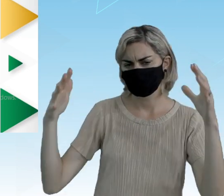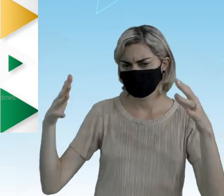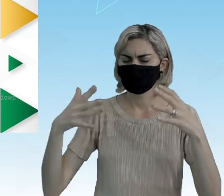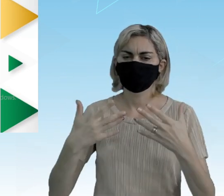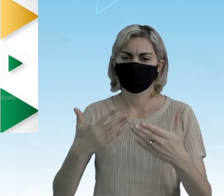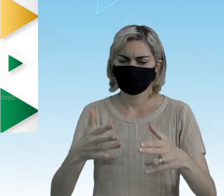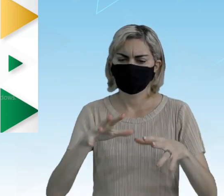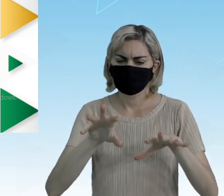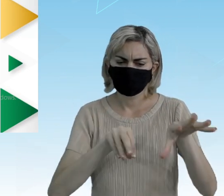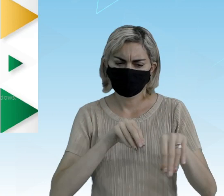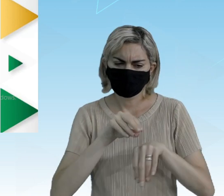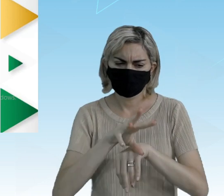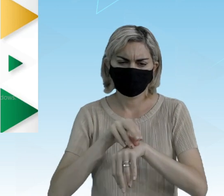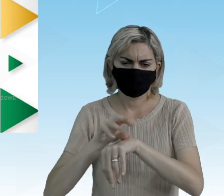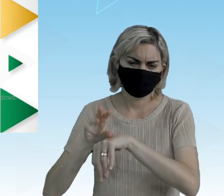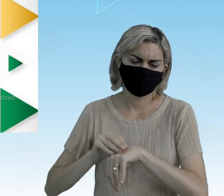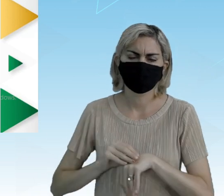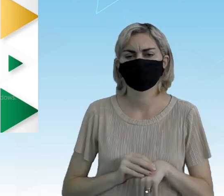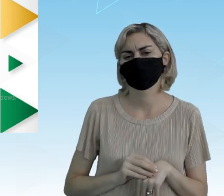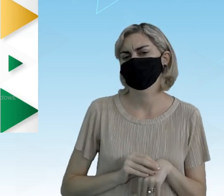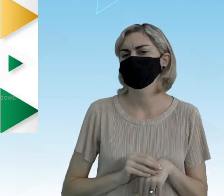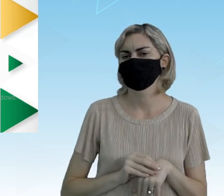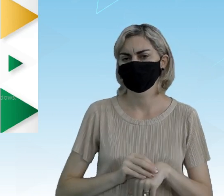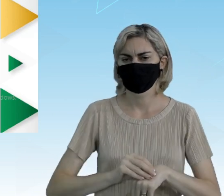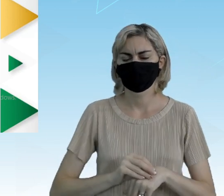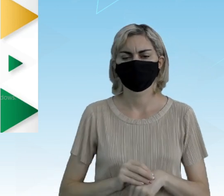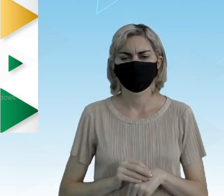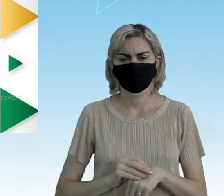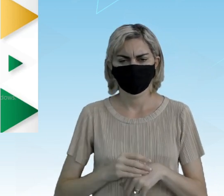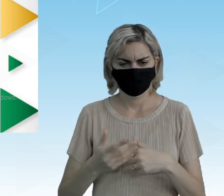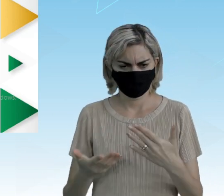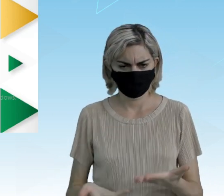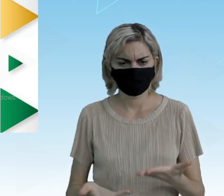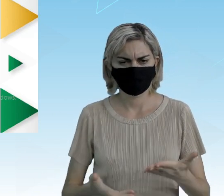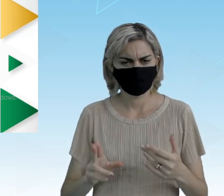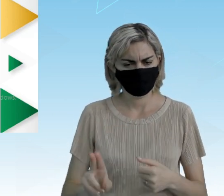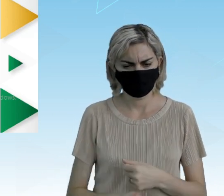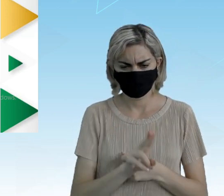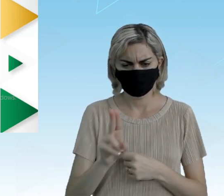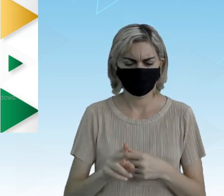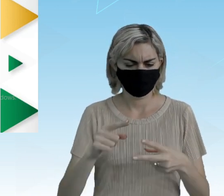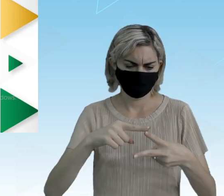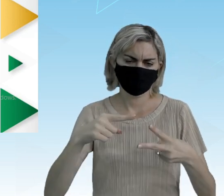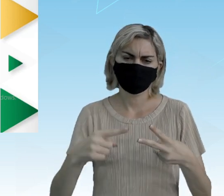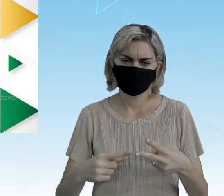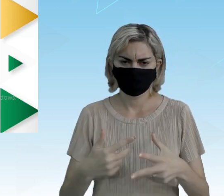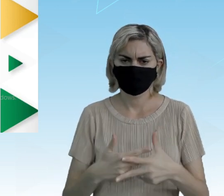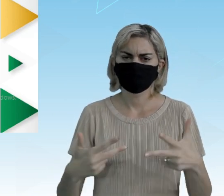Ele pega a realidade e o presente, tá? Ele usa as duas coisas.